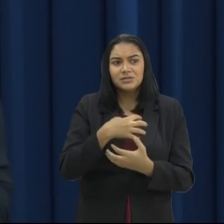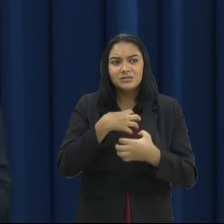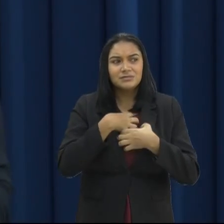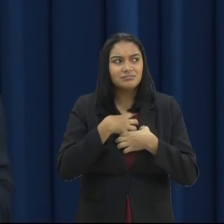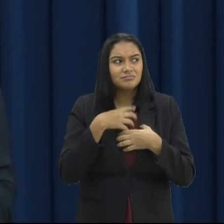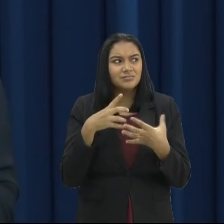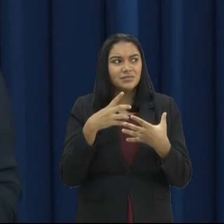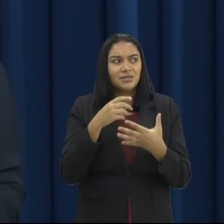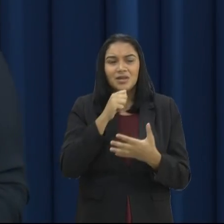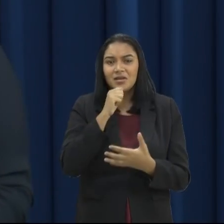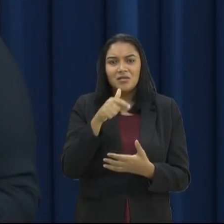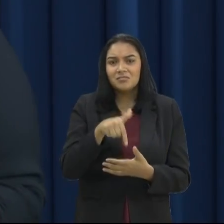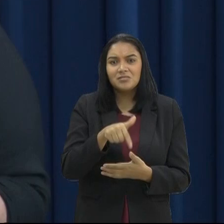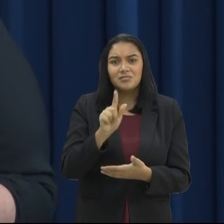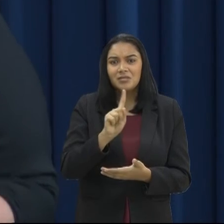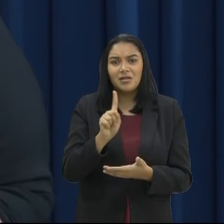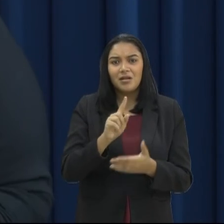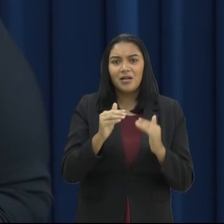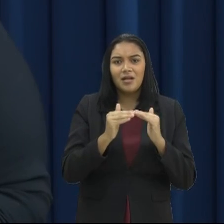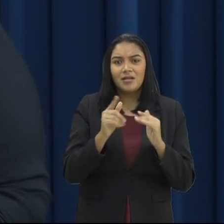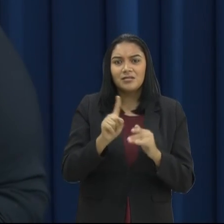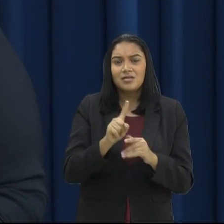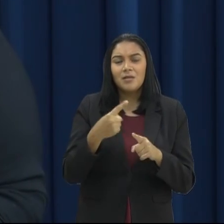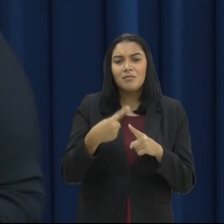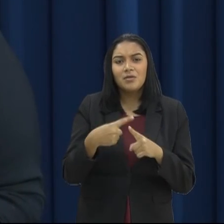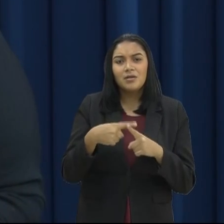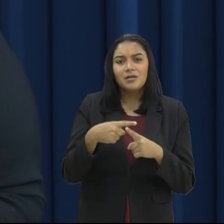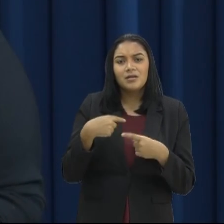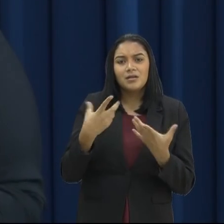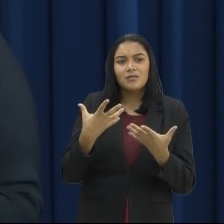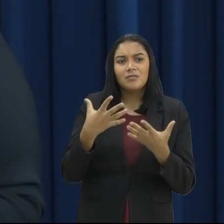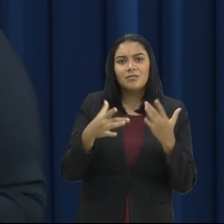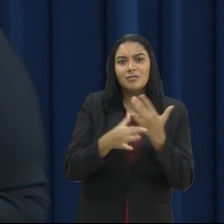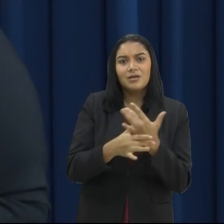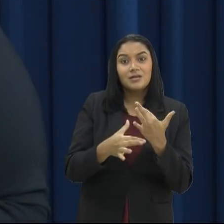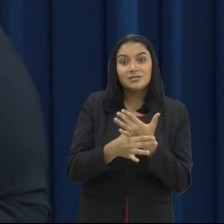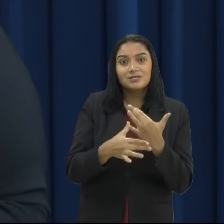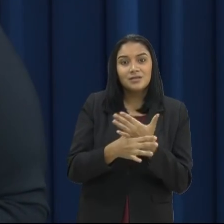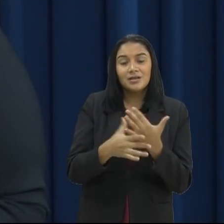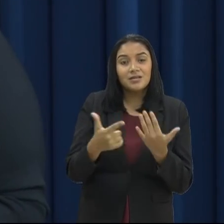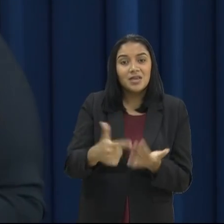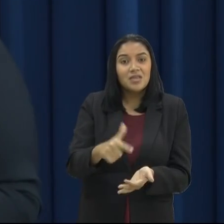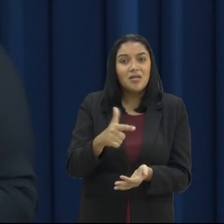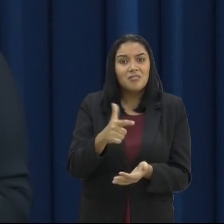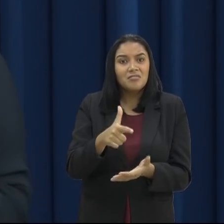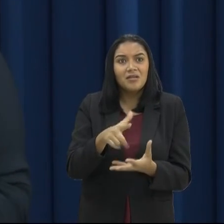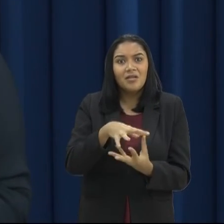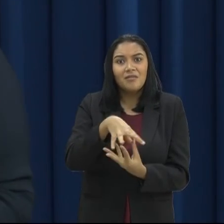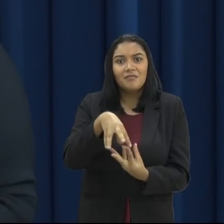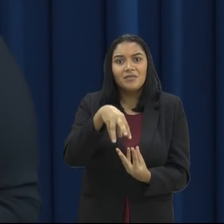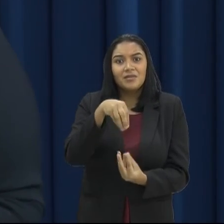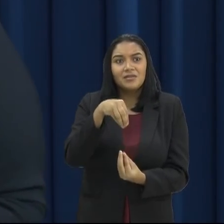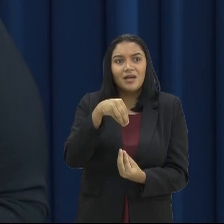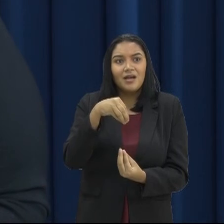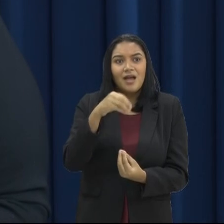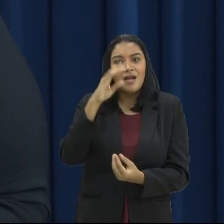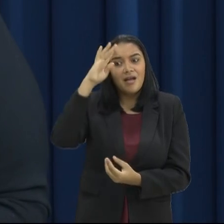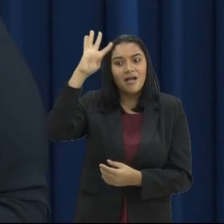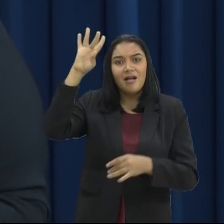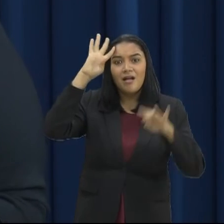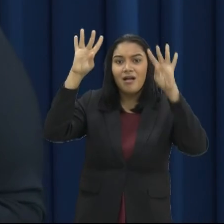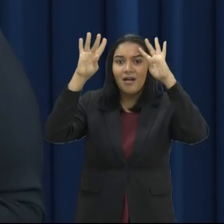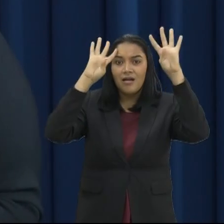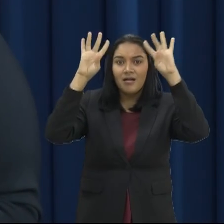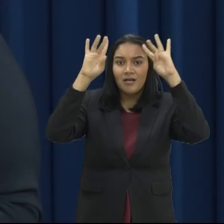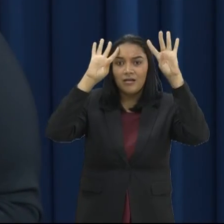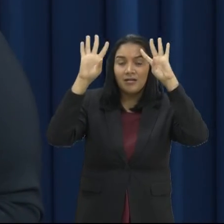não sou moradora dessa cidade. Porque tentam passar para a gente uma cidade que não existe, uma cidade de conto de fadas, né?